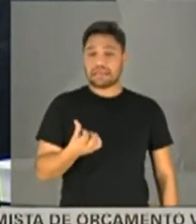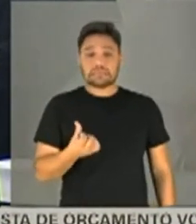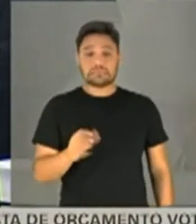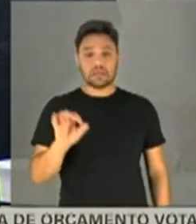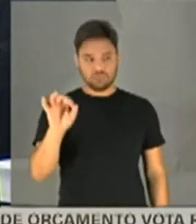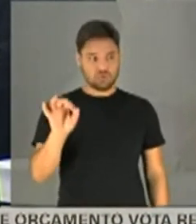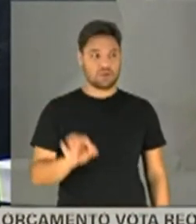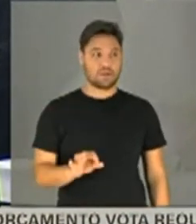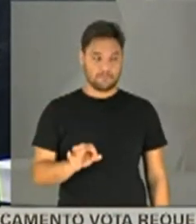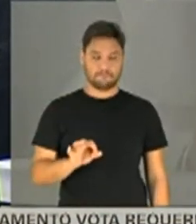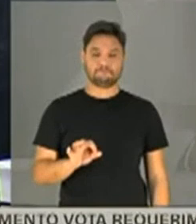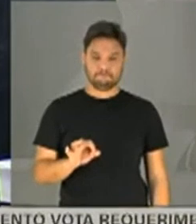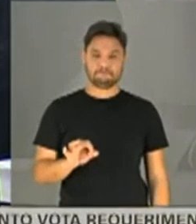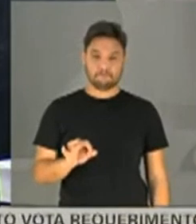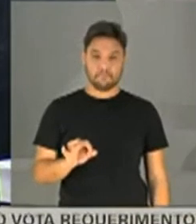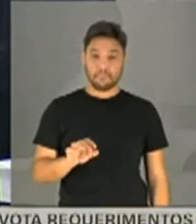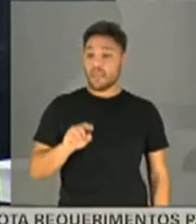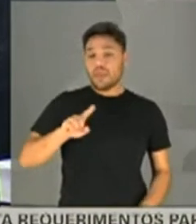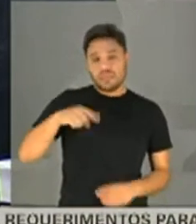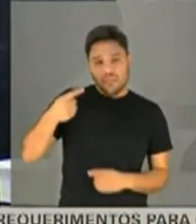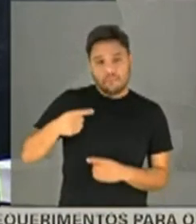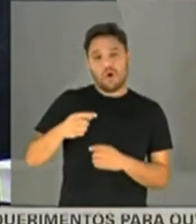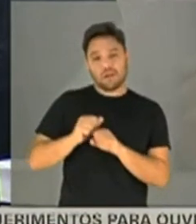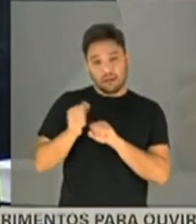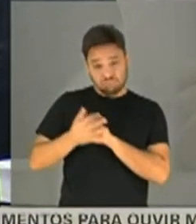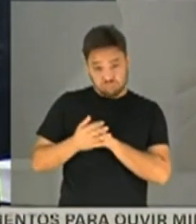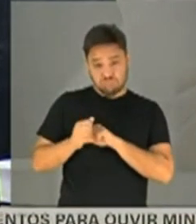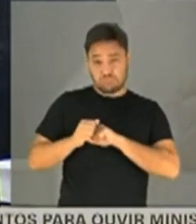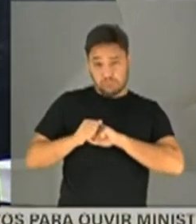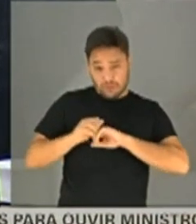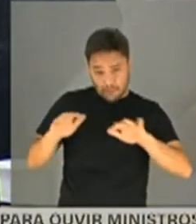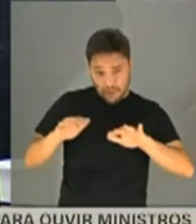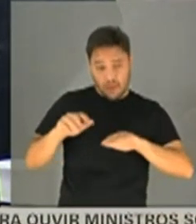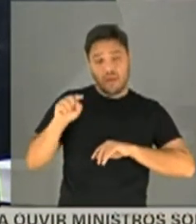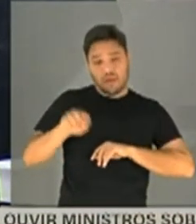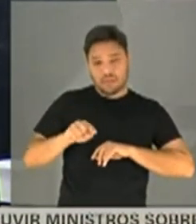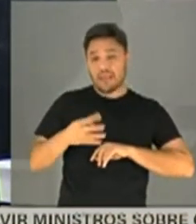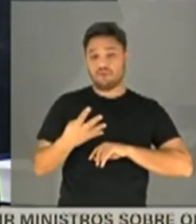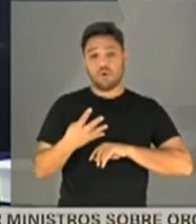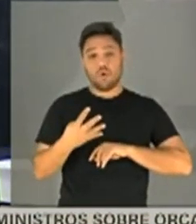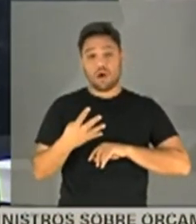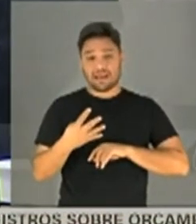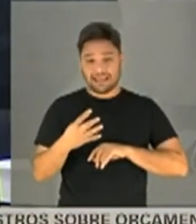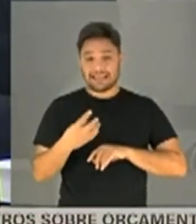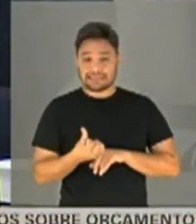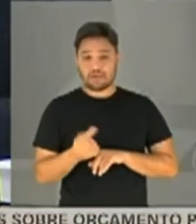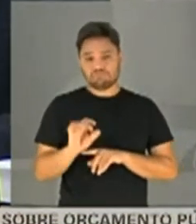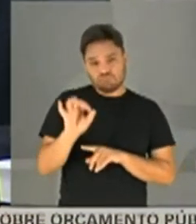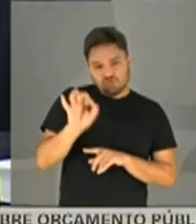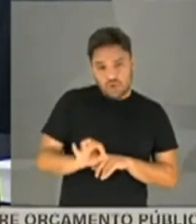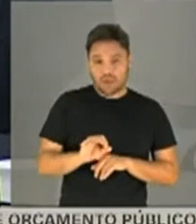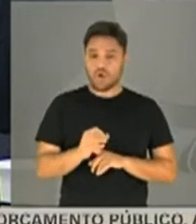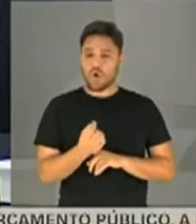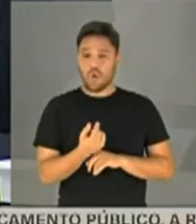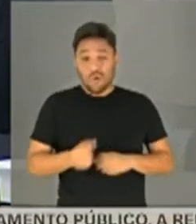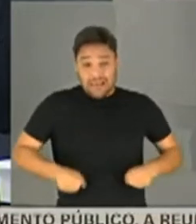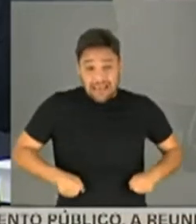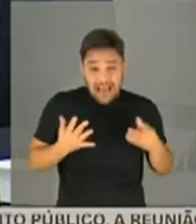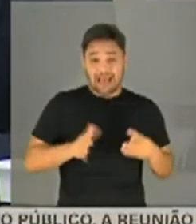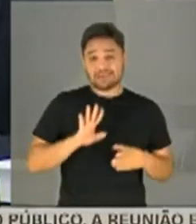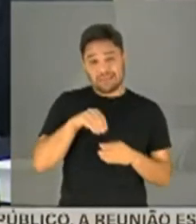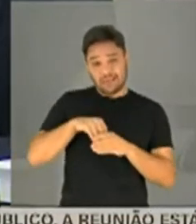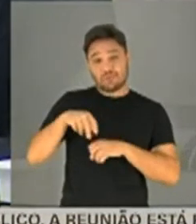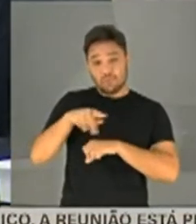46% também, logo após a pandemia. Então, houve uma variação cambial de 6%, houve um aumento de custos internos em função da